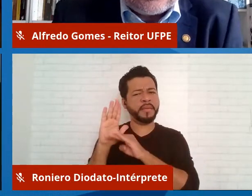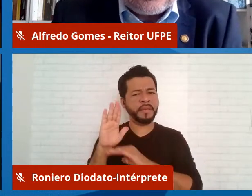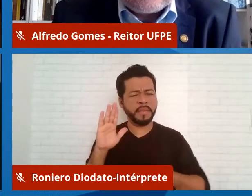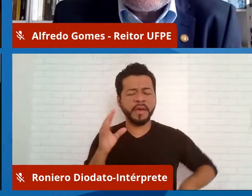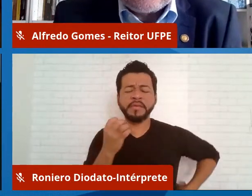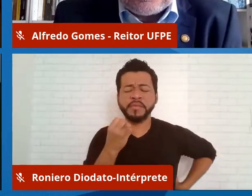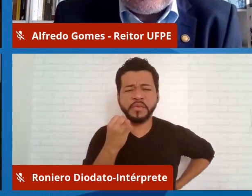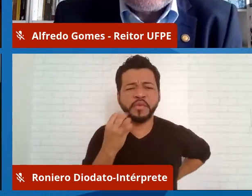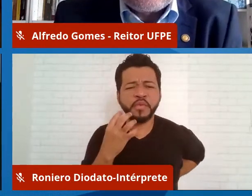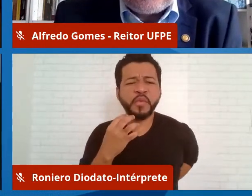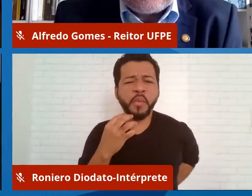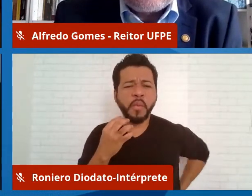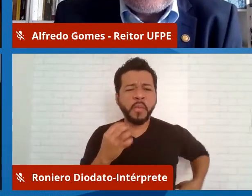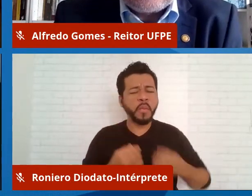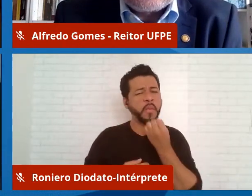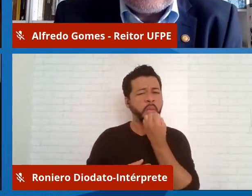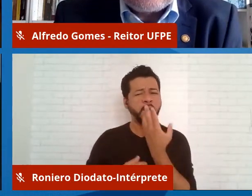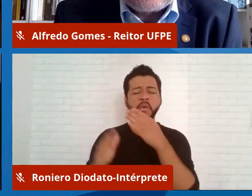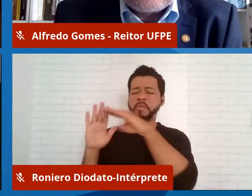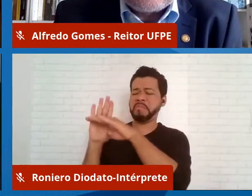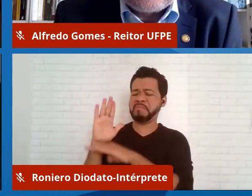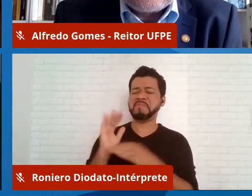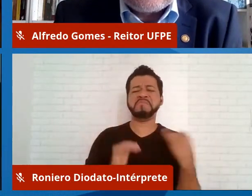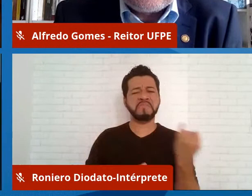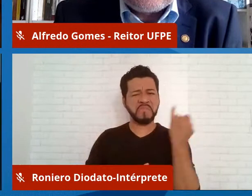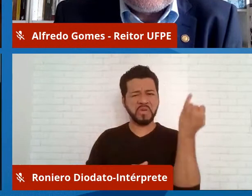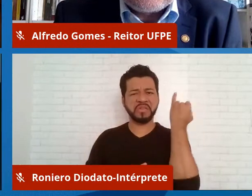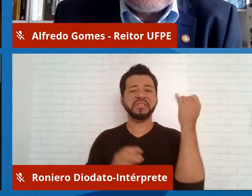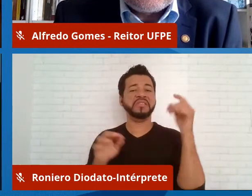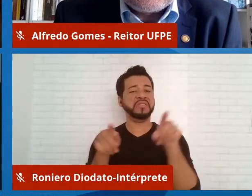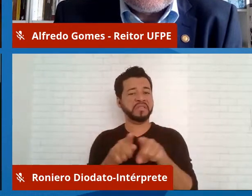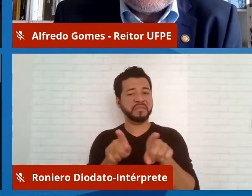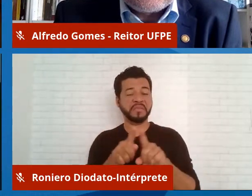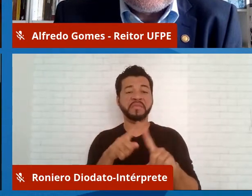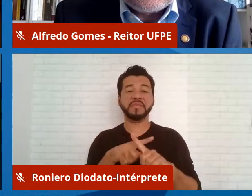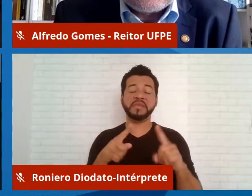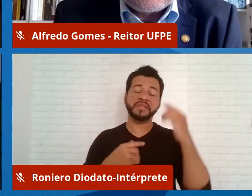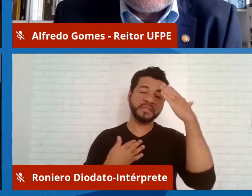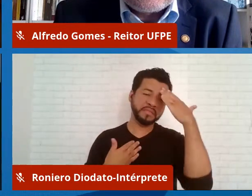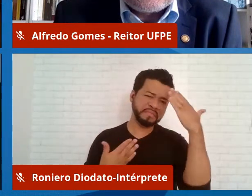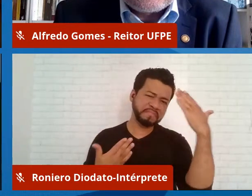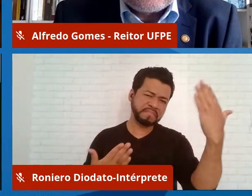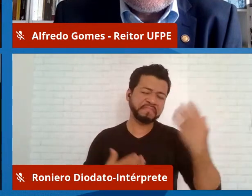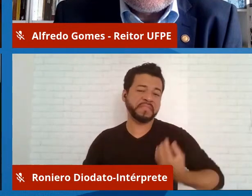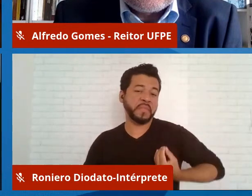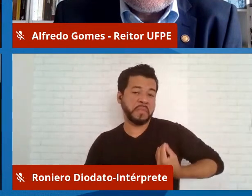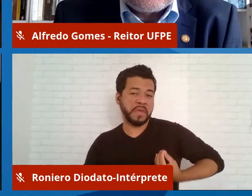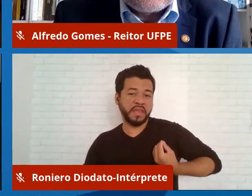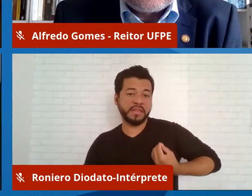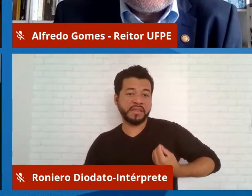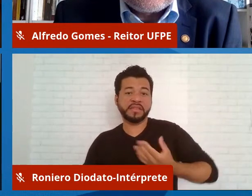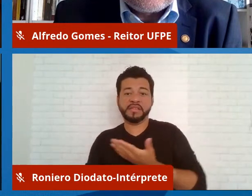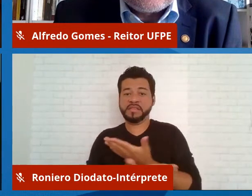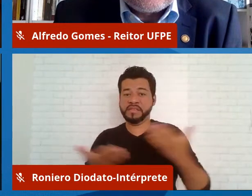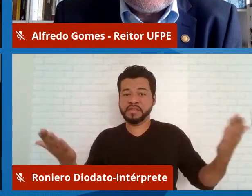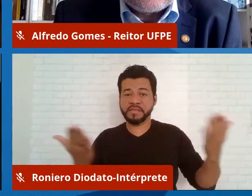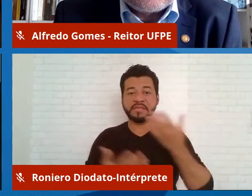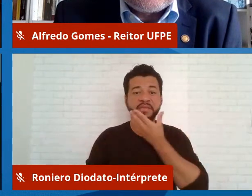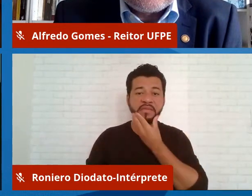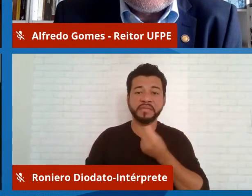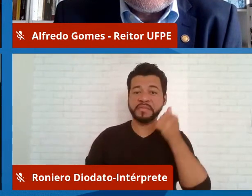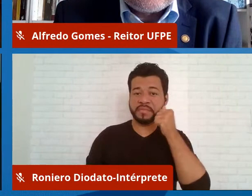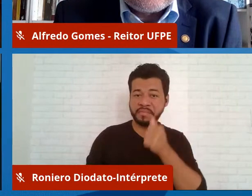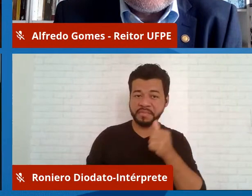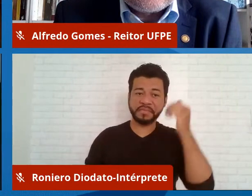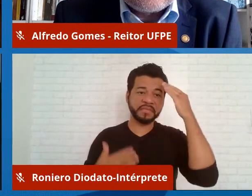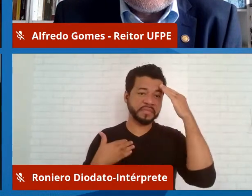tanta consistência e tão importante. Mais uma vez, agradecer a presença de todos e todas.